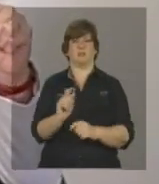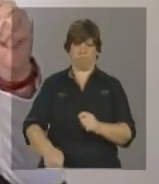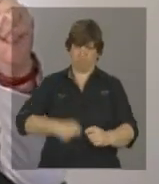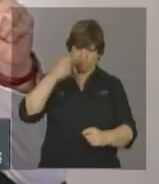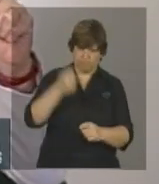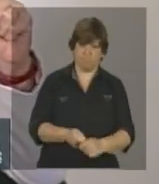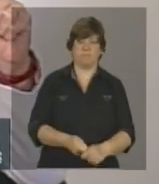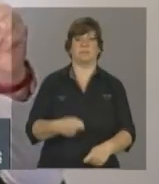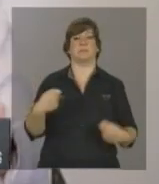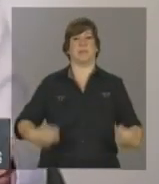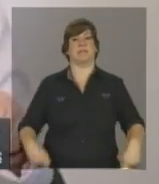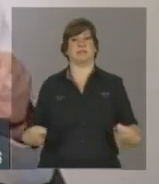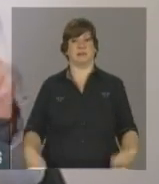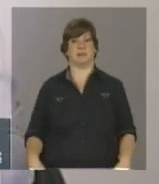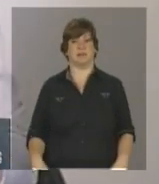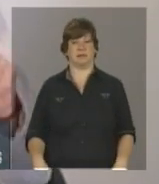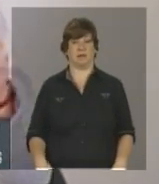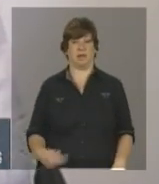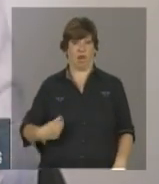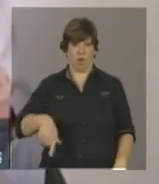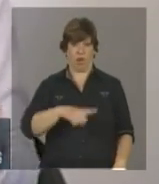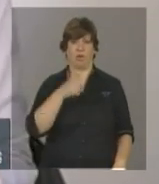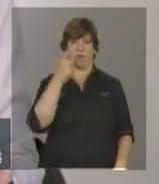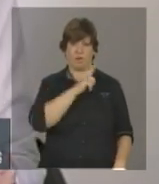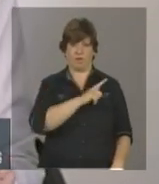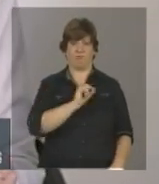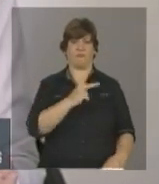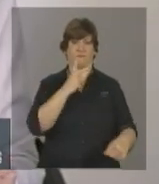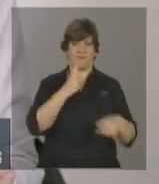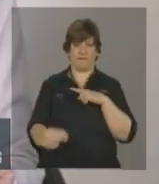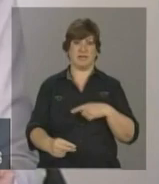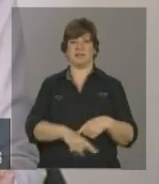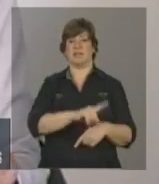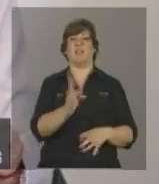quanto mais nós conseguirmos enfrentar a impunidade,